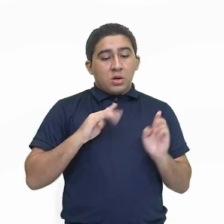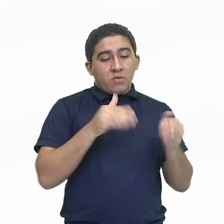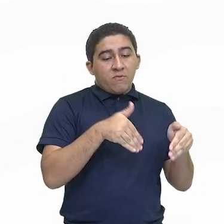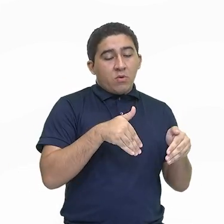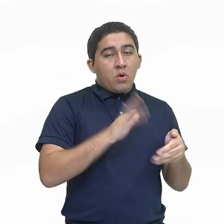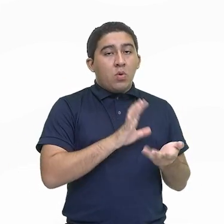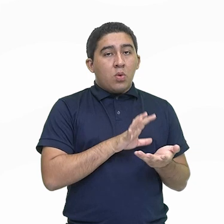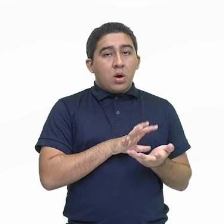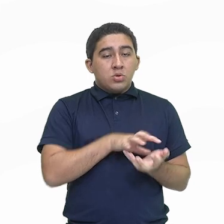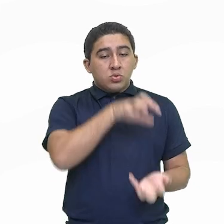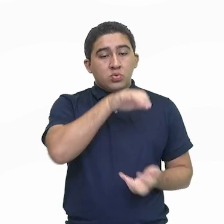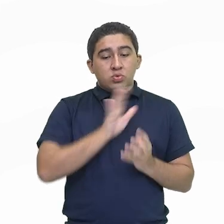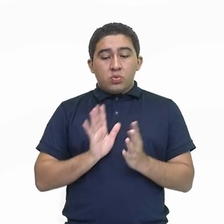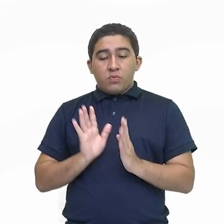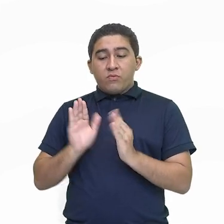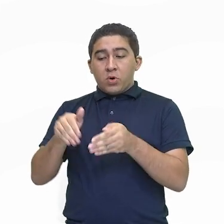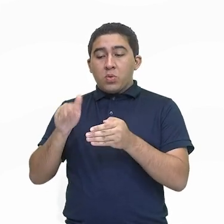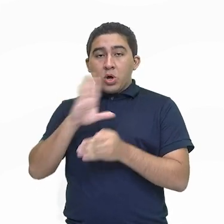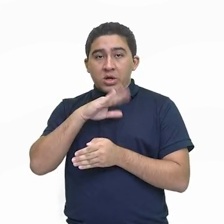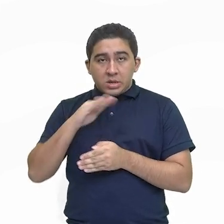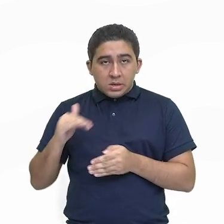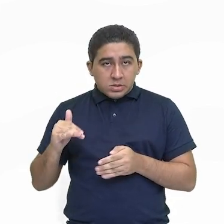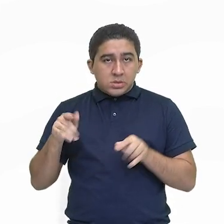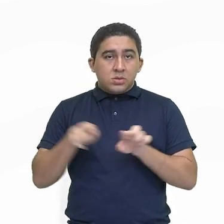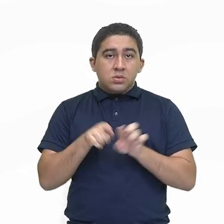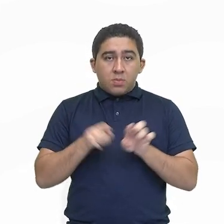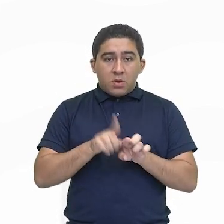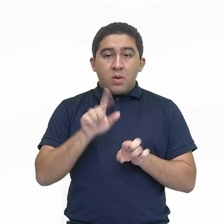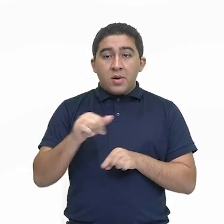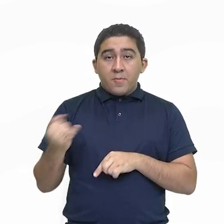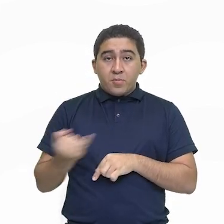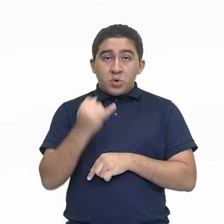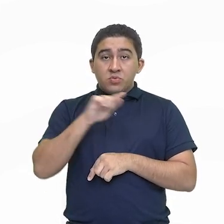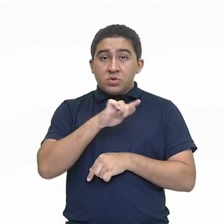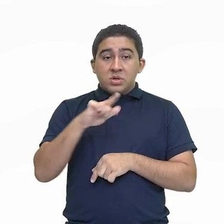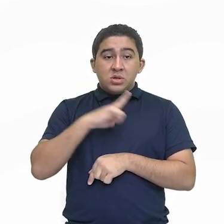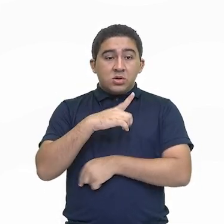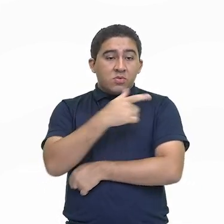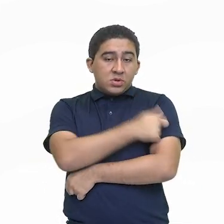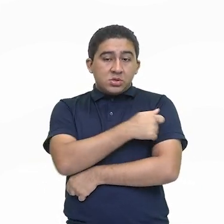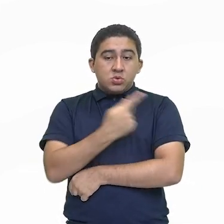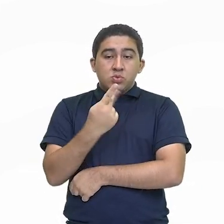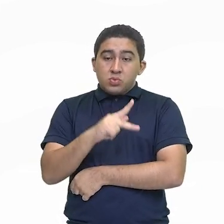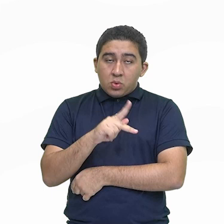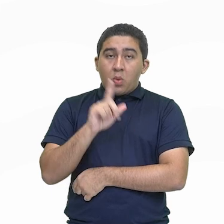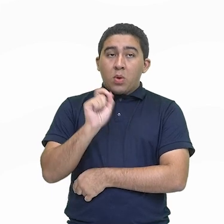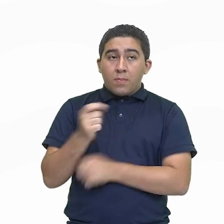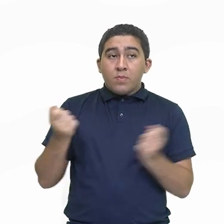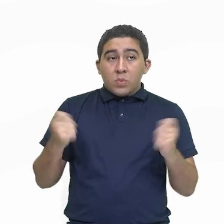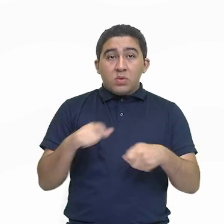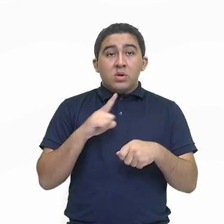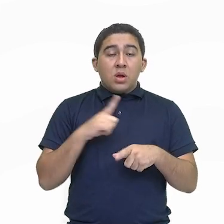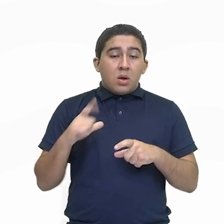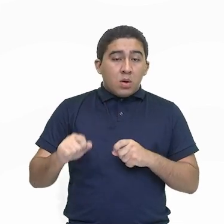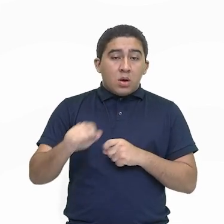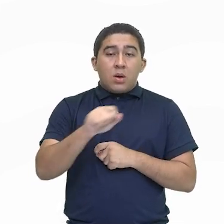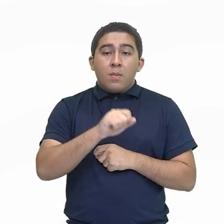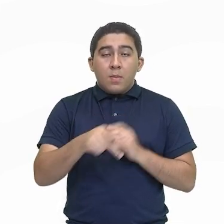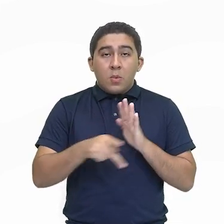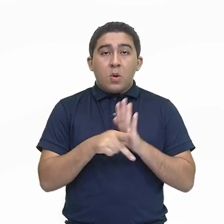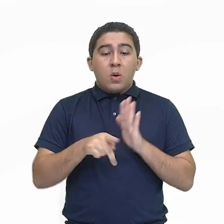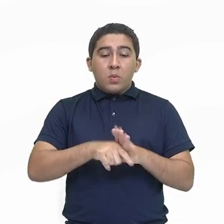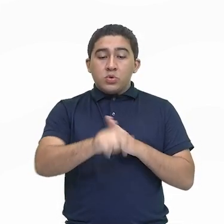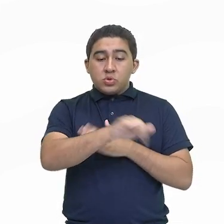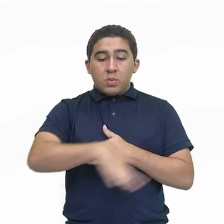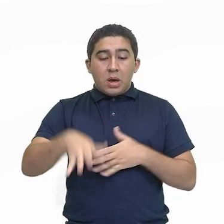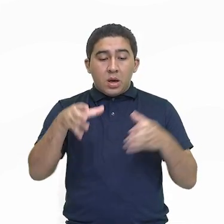para adultos. Então, é muito importante que você tome a vacinação para poder atender ali a cobertura vacinal que